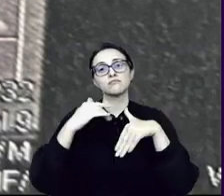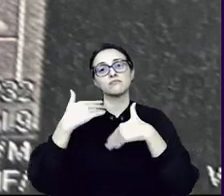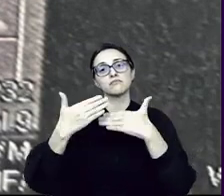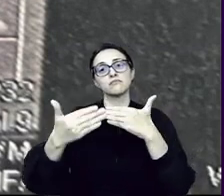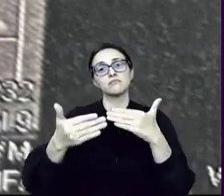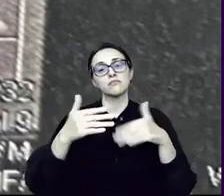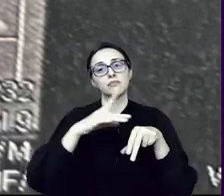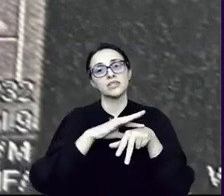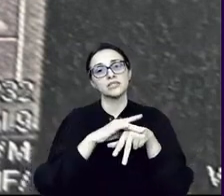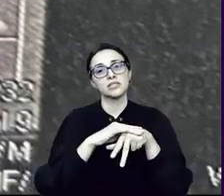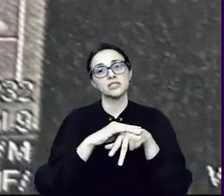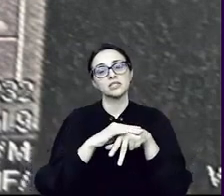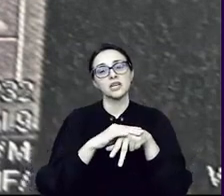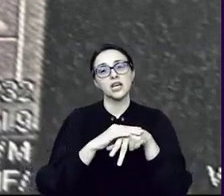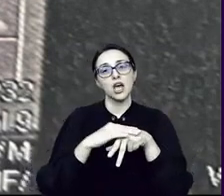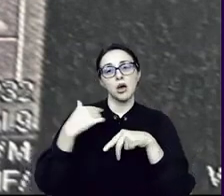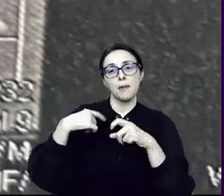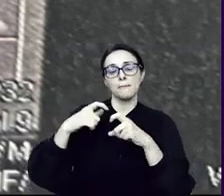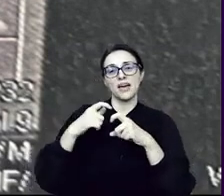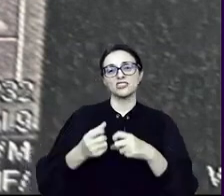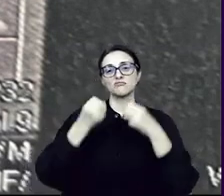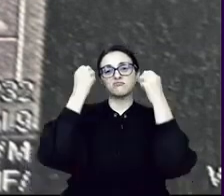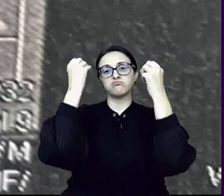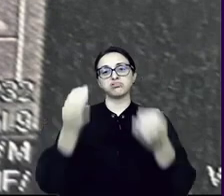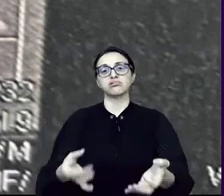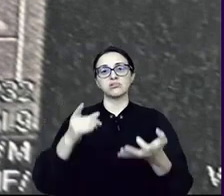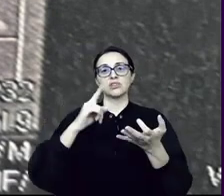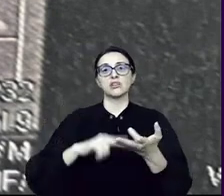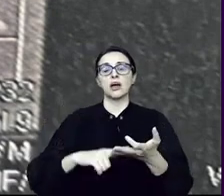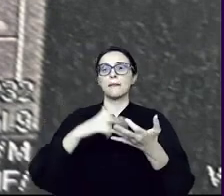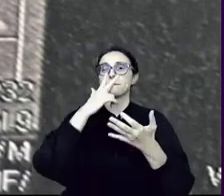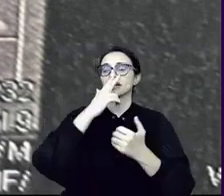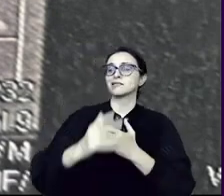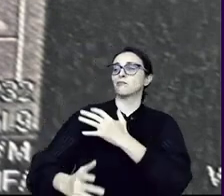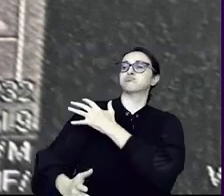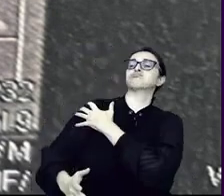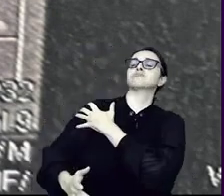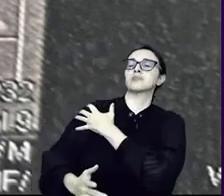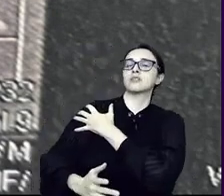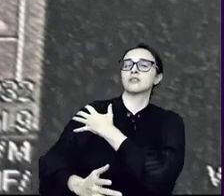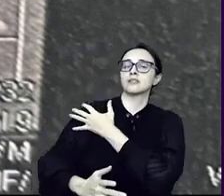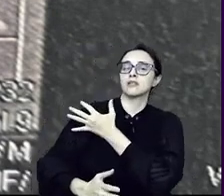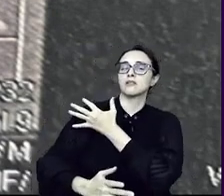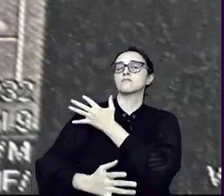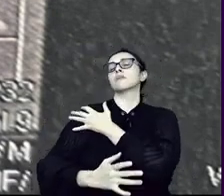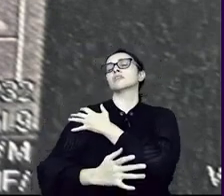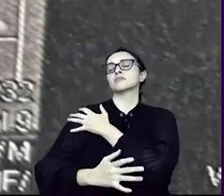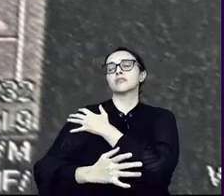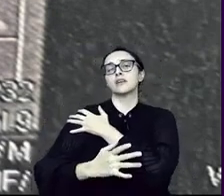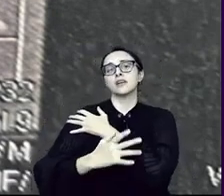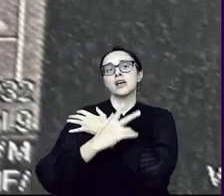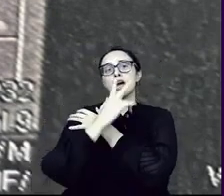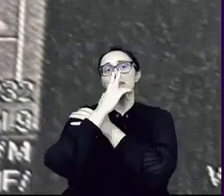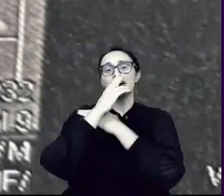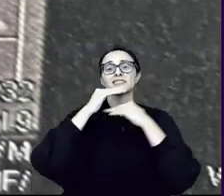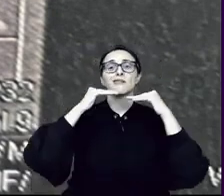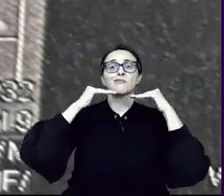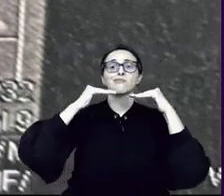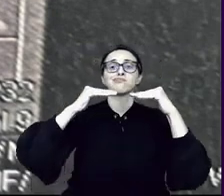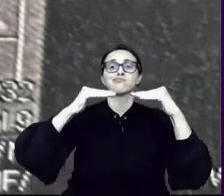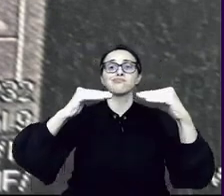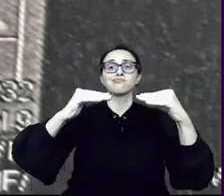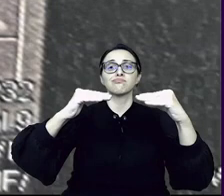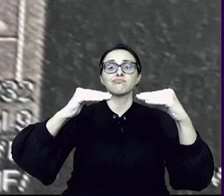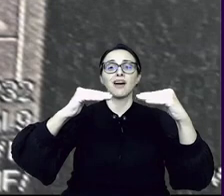simplesmente o biomédico vai lá e ele joga uma grade em cima do ombro do doente. Então, a gente não tem alinhamento de